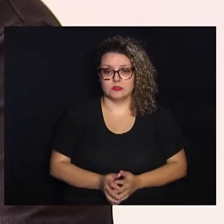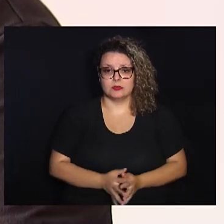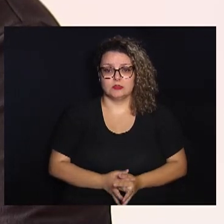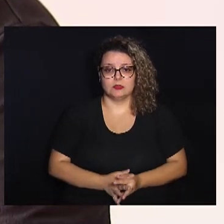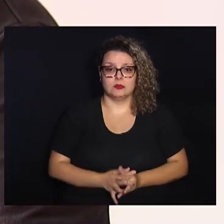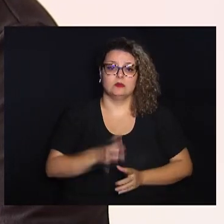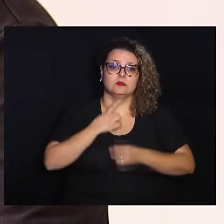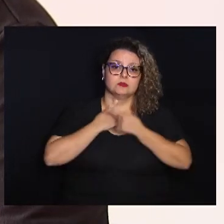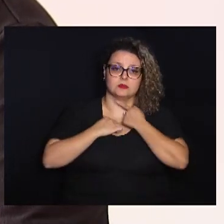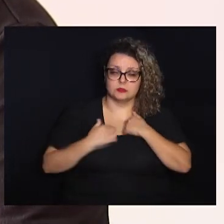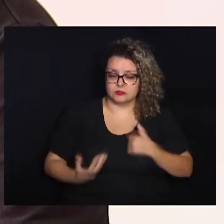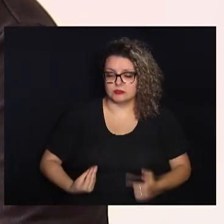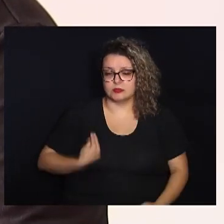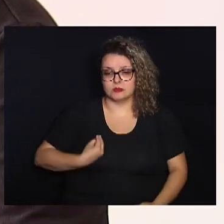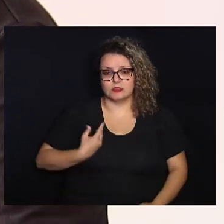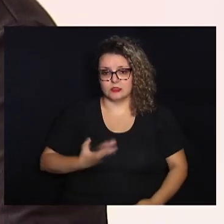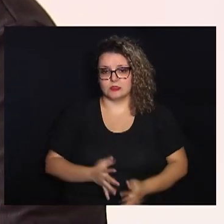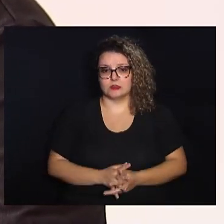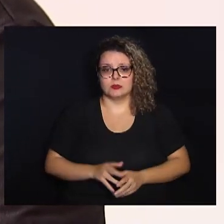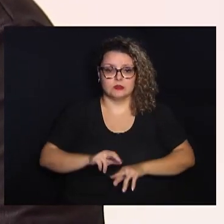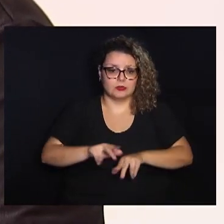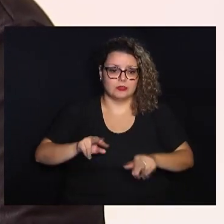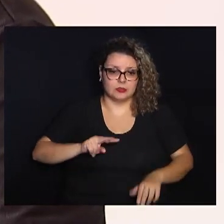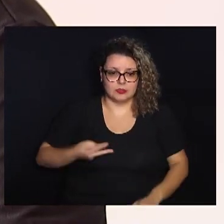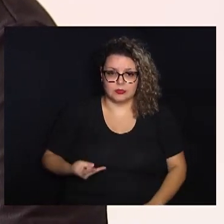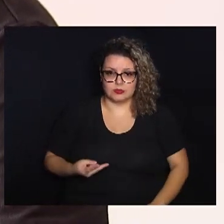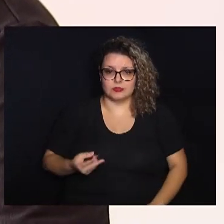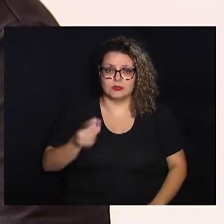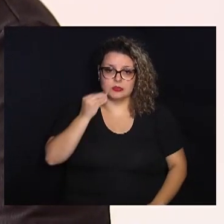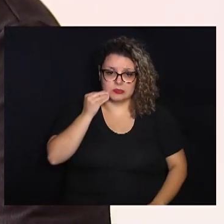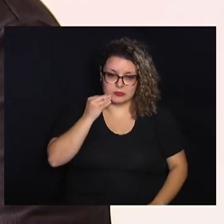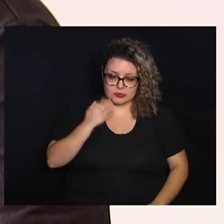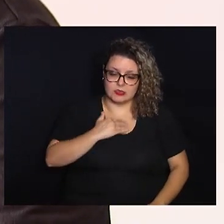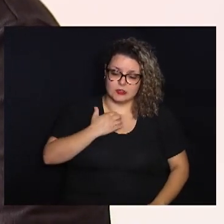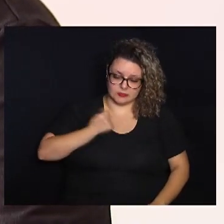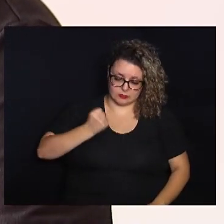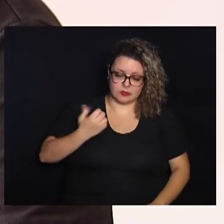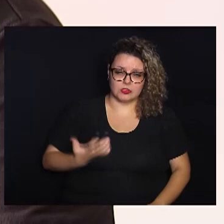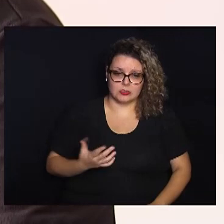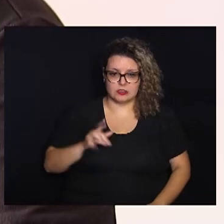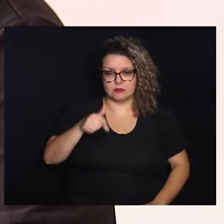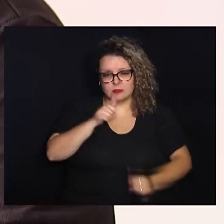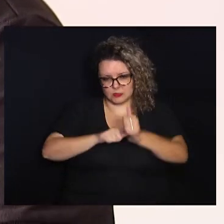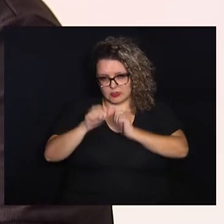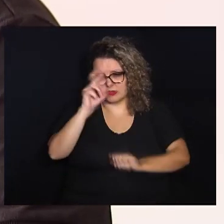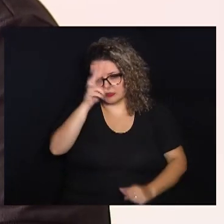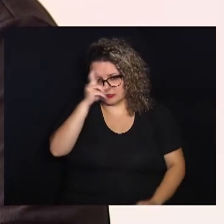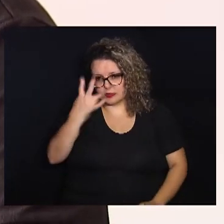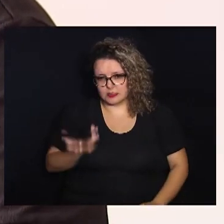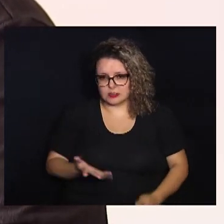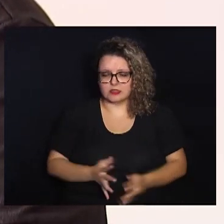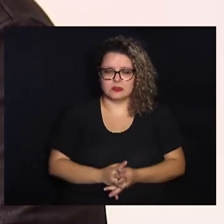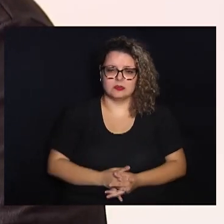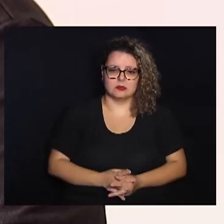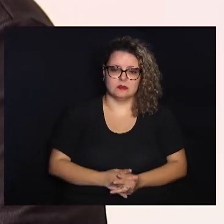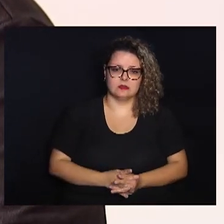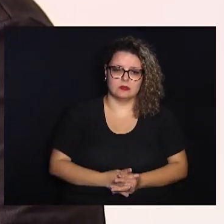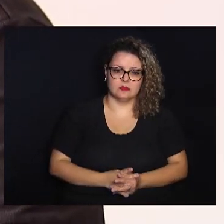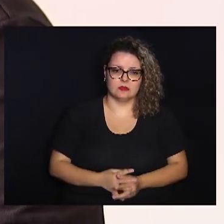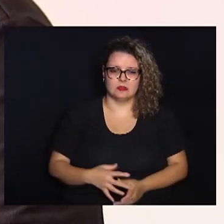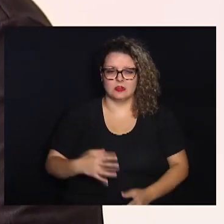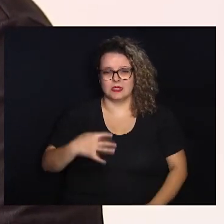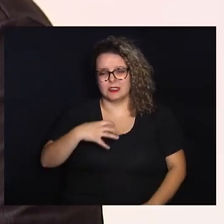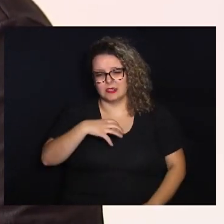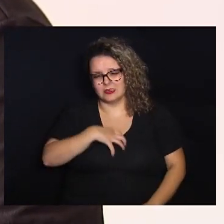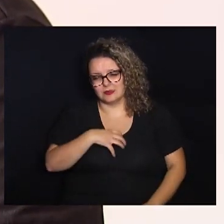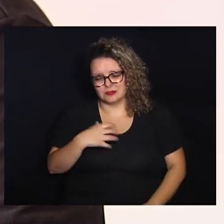de viver. Inúmeras vezes eu tive vontade de acabar com a minha vida. Isso sempre depois das bebedeiras, né? Que vem aí o remorso,